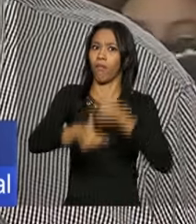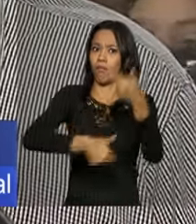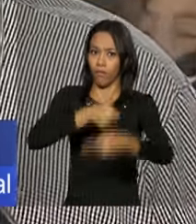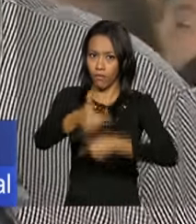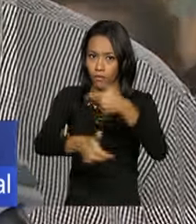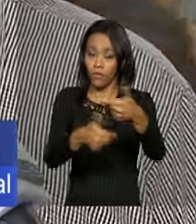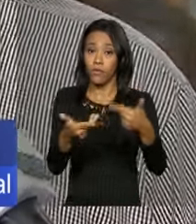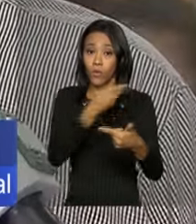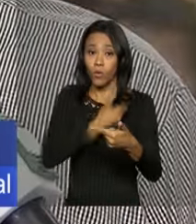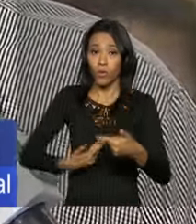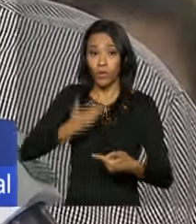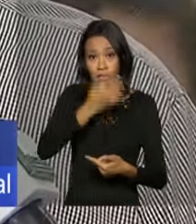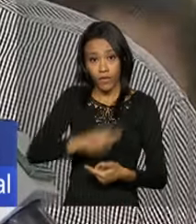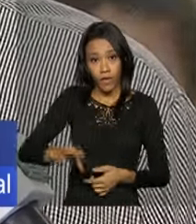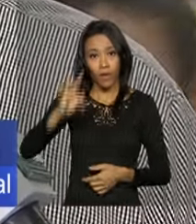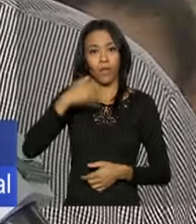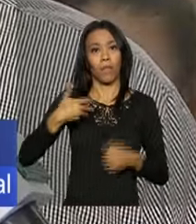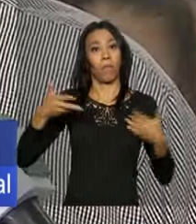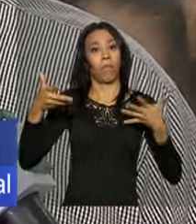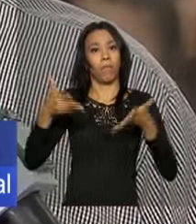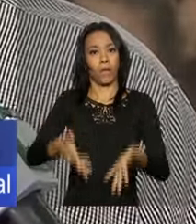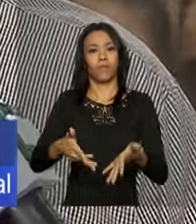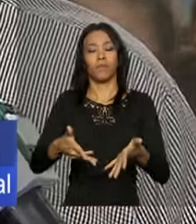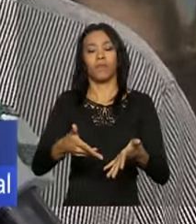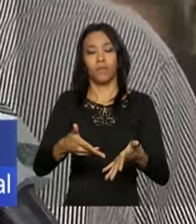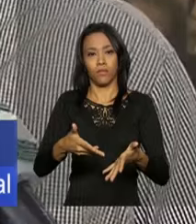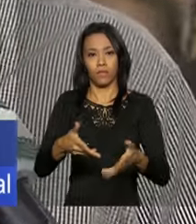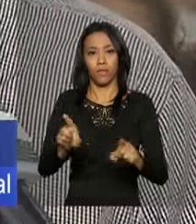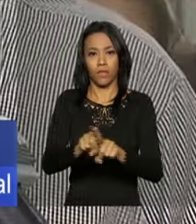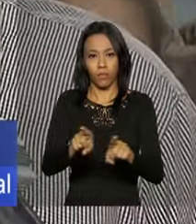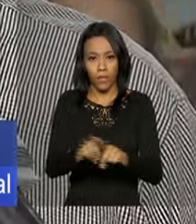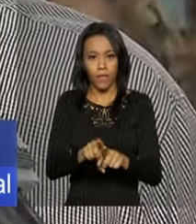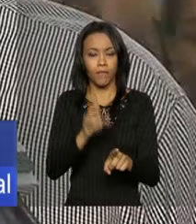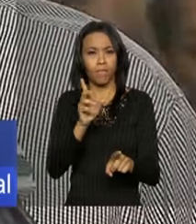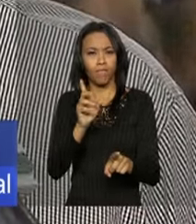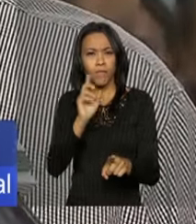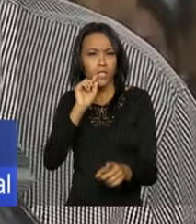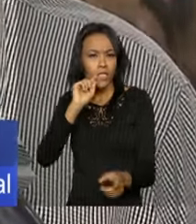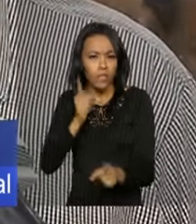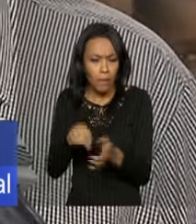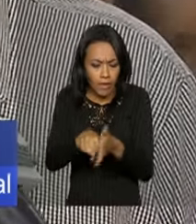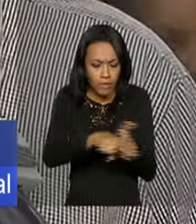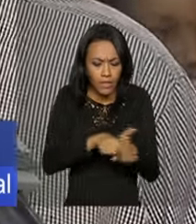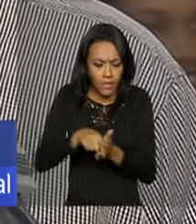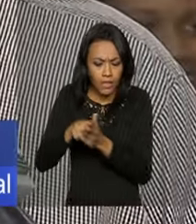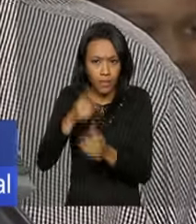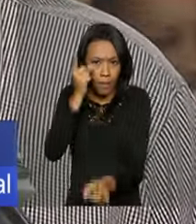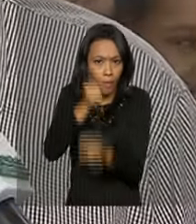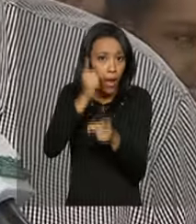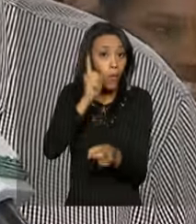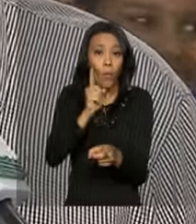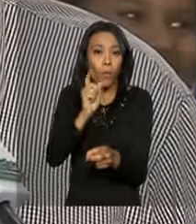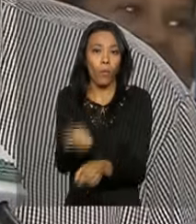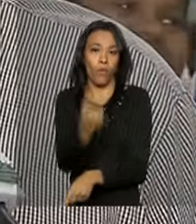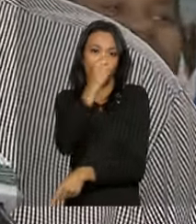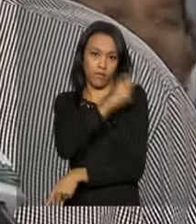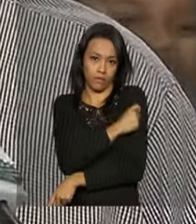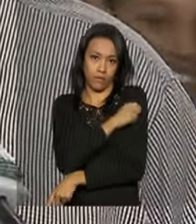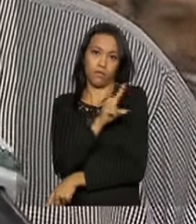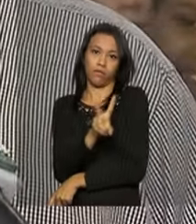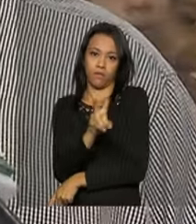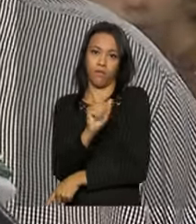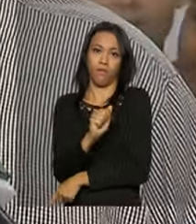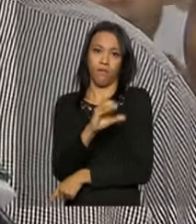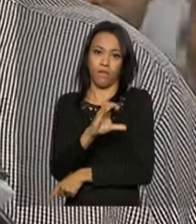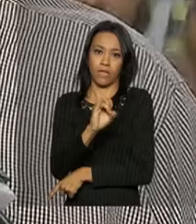O governo federal está participando também dos investimentos para a descoberta da vacina. Nós estamos falando aí de 1,9